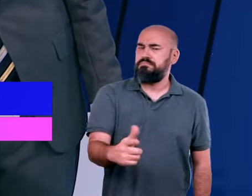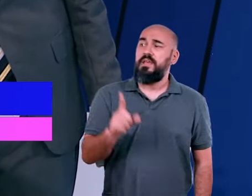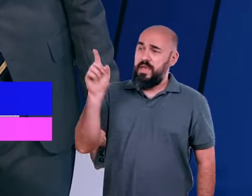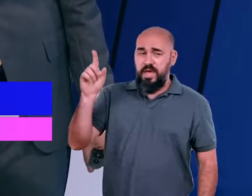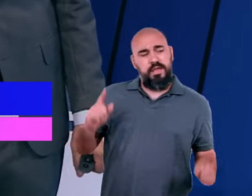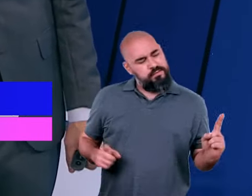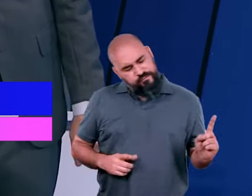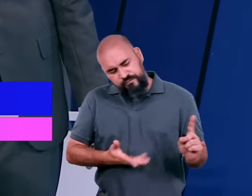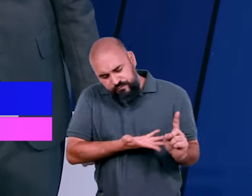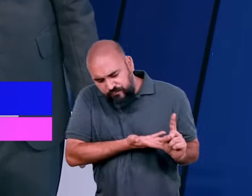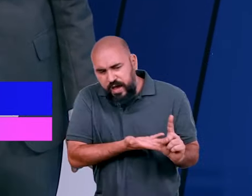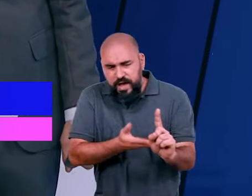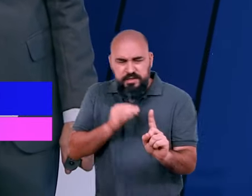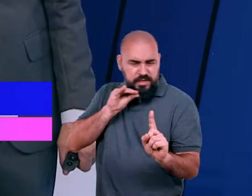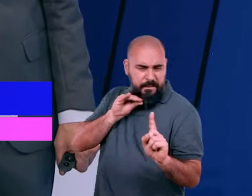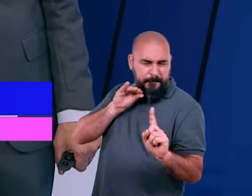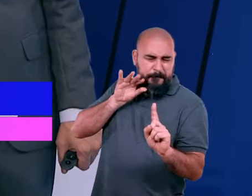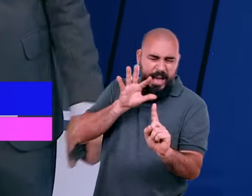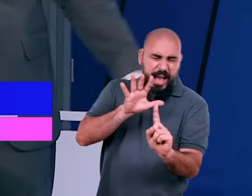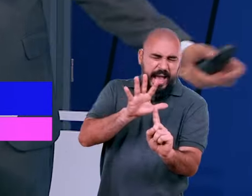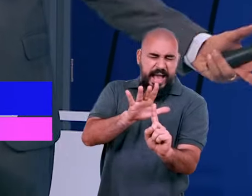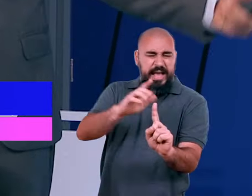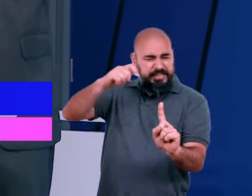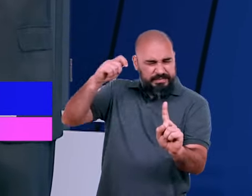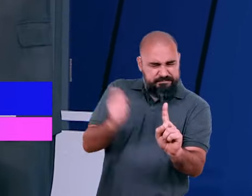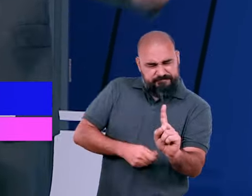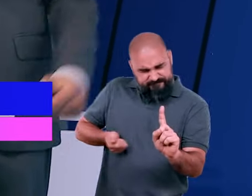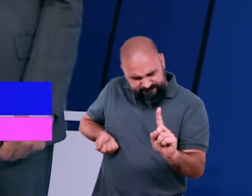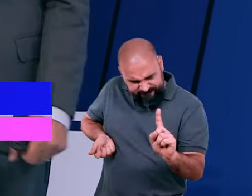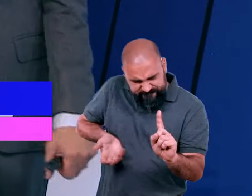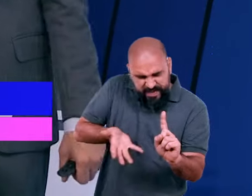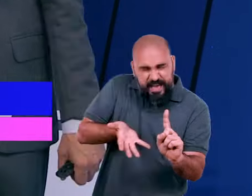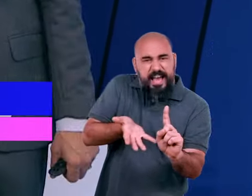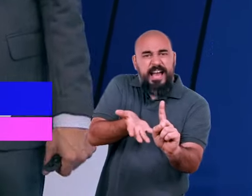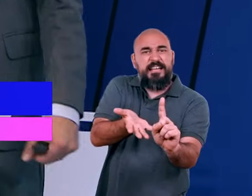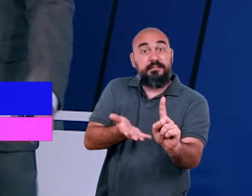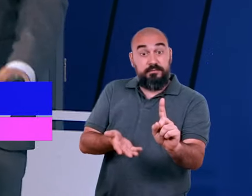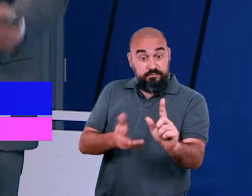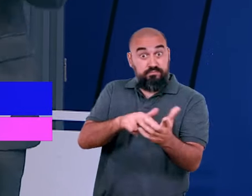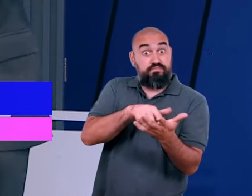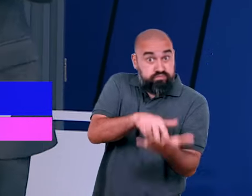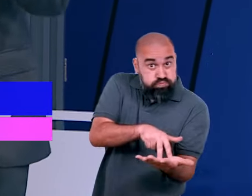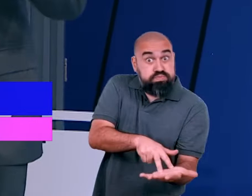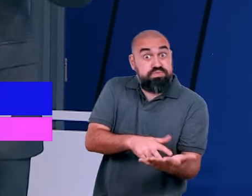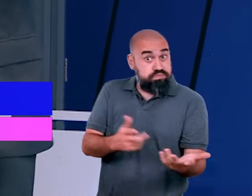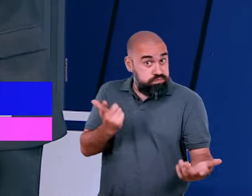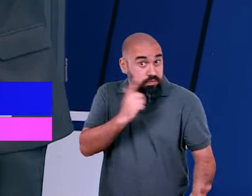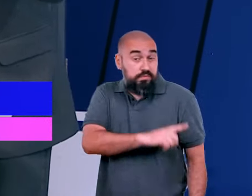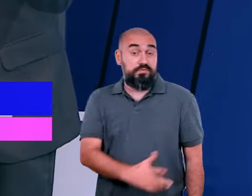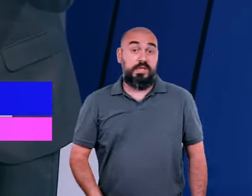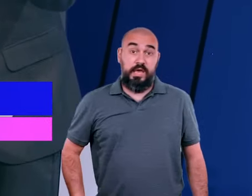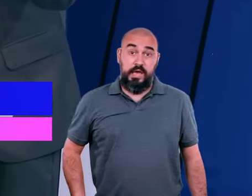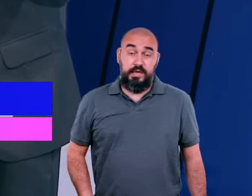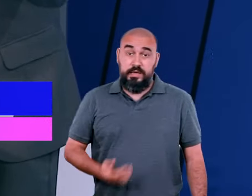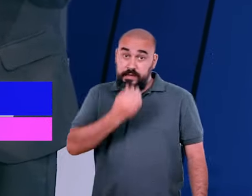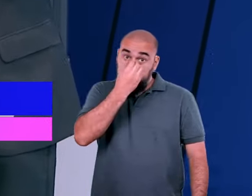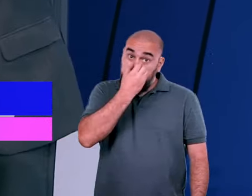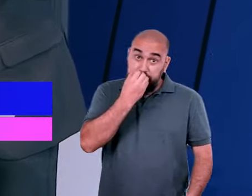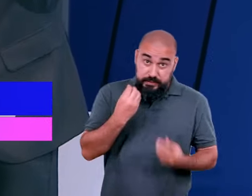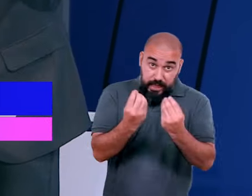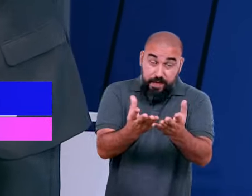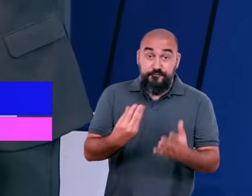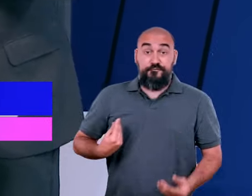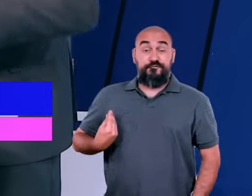que você faça aquilo que Ele está te pedindo. Ele sustenta os seus braços. Ele lhe dá as forças necessárias